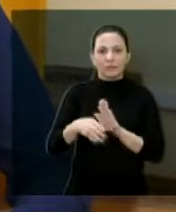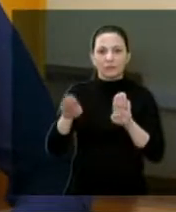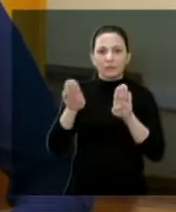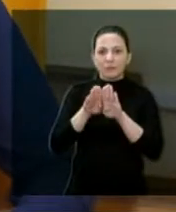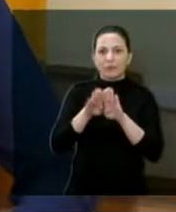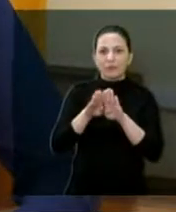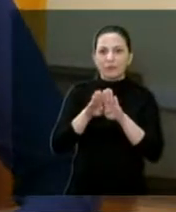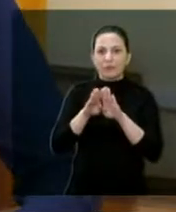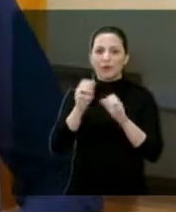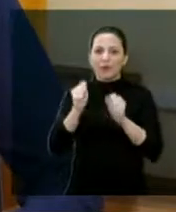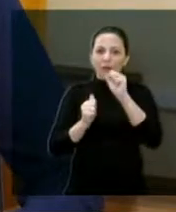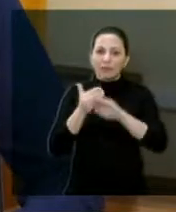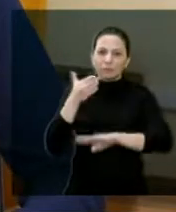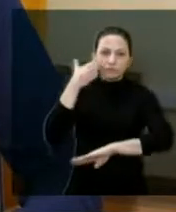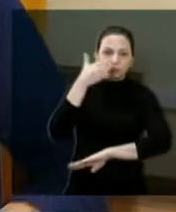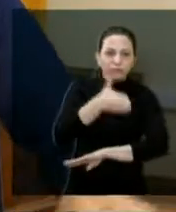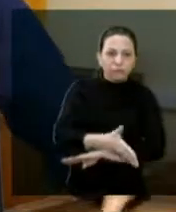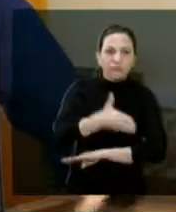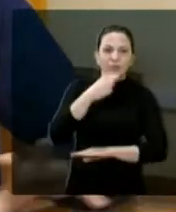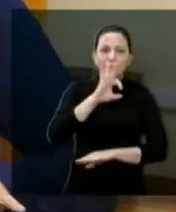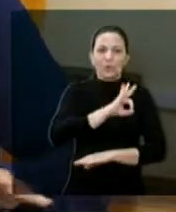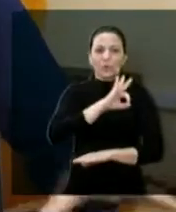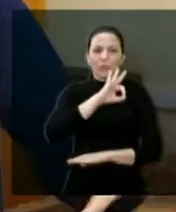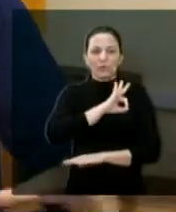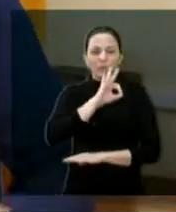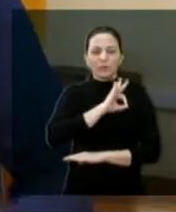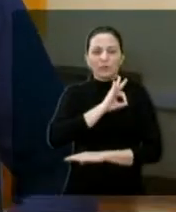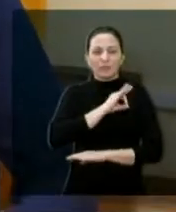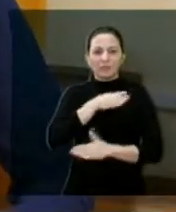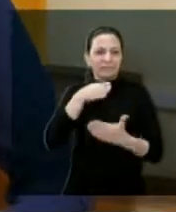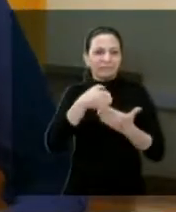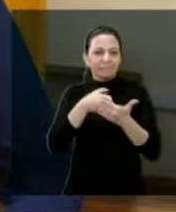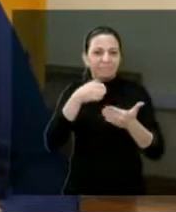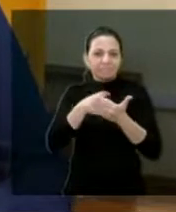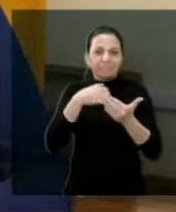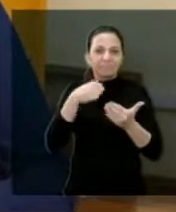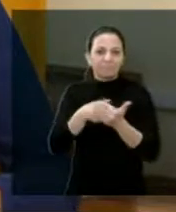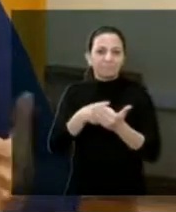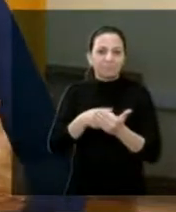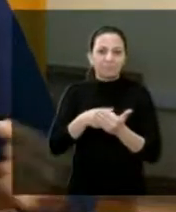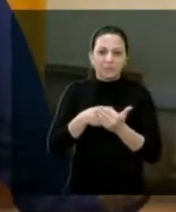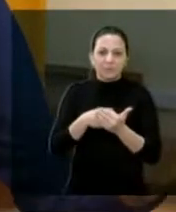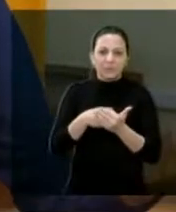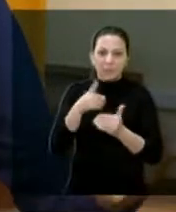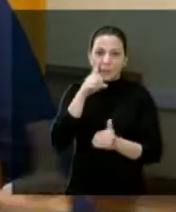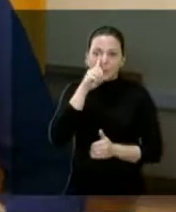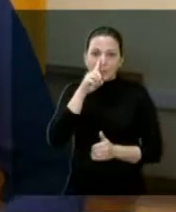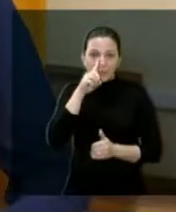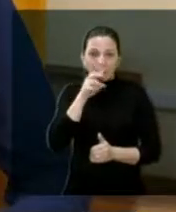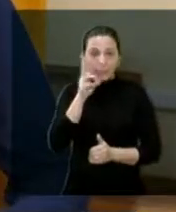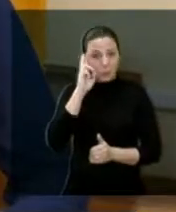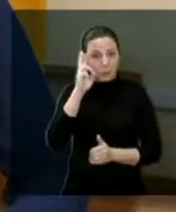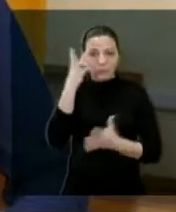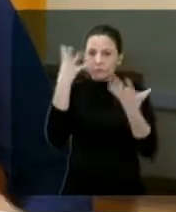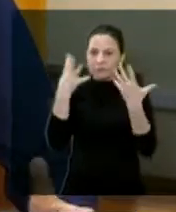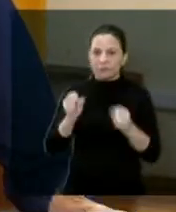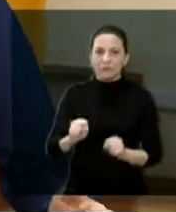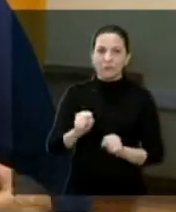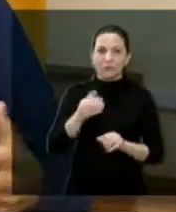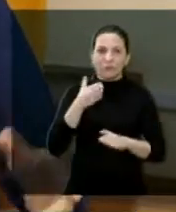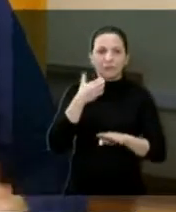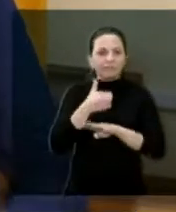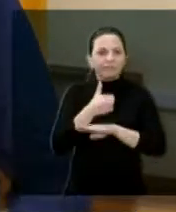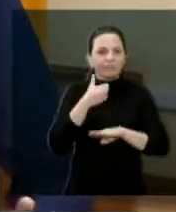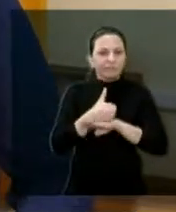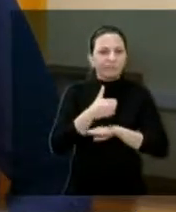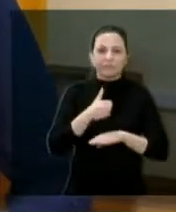o carro e fomos para lá. Chega lá cheio de policial, tudo impedindo de entrar, por causa do perigo e também porque os donos da coisa. Ah, não pode não, mas